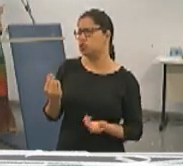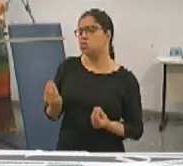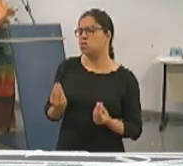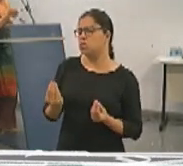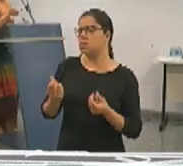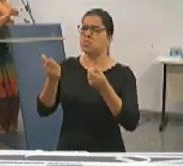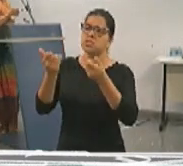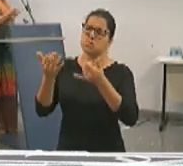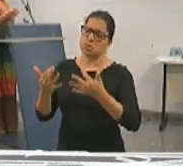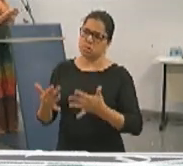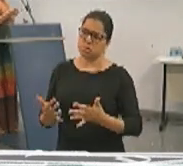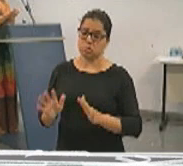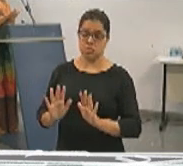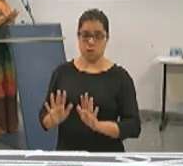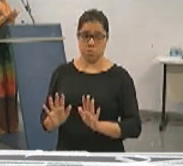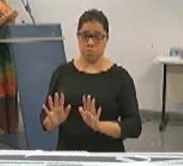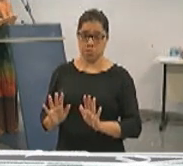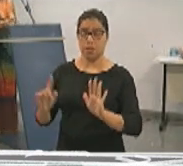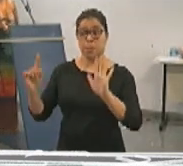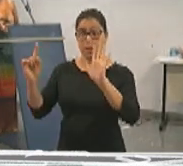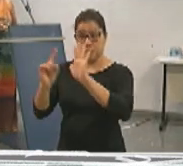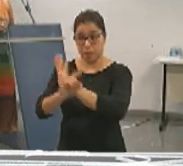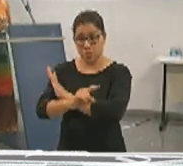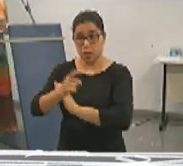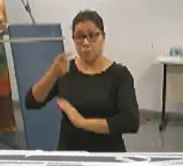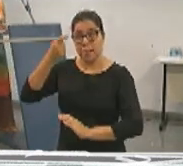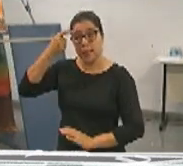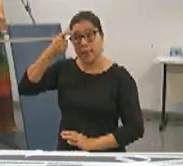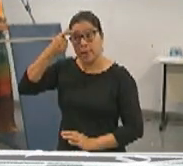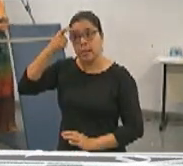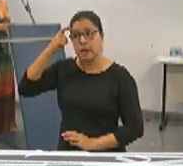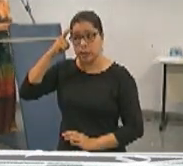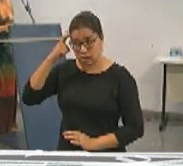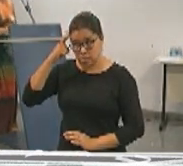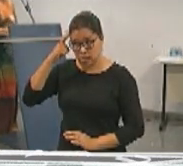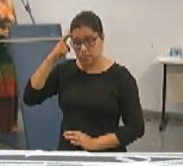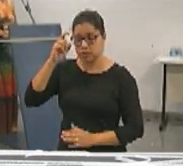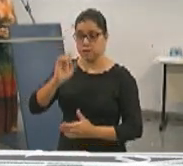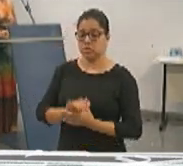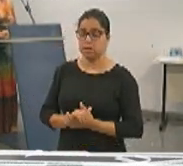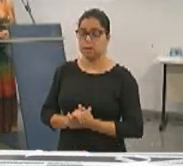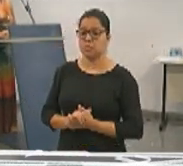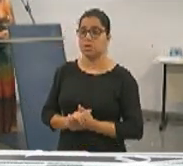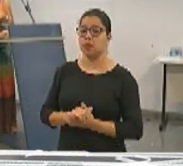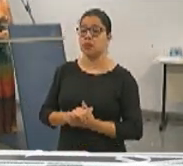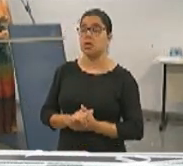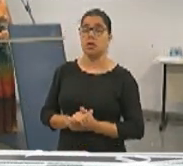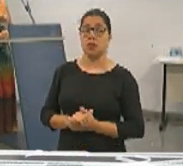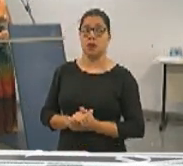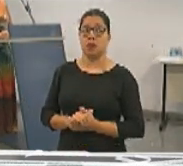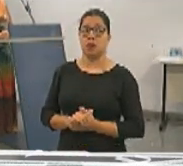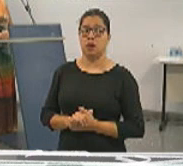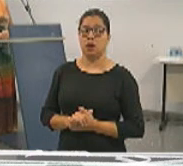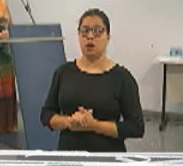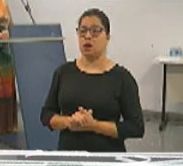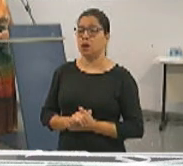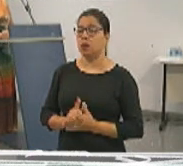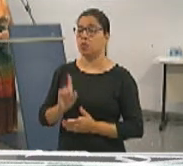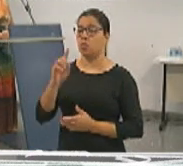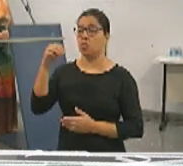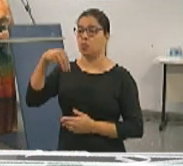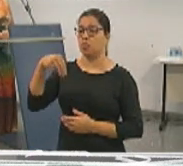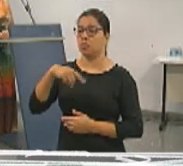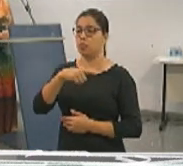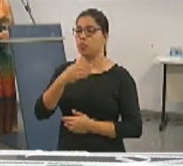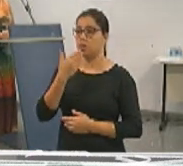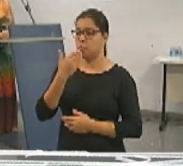Não, é para a professora Liane, né? Sim, a pergunta foi registrada, o professor Etienne se manifesta pedindo um minuto por ter